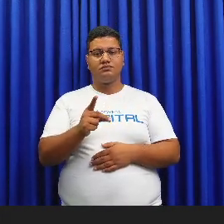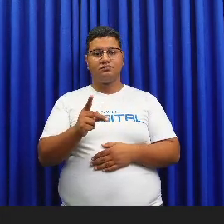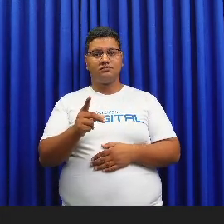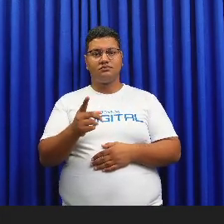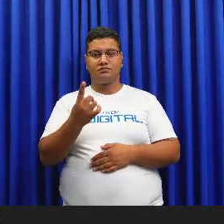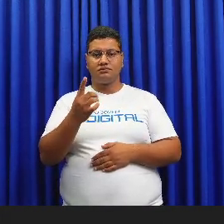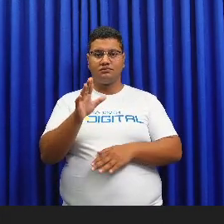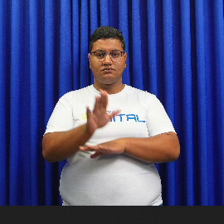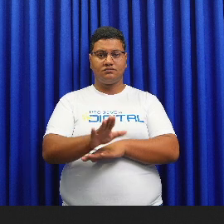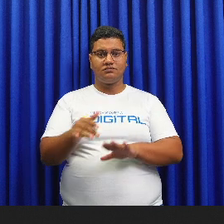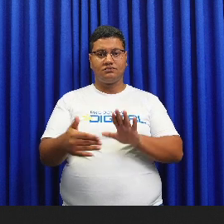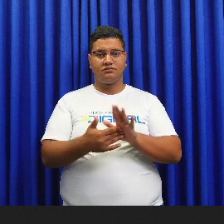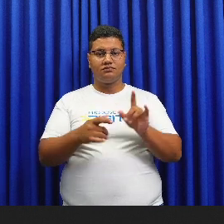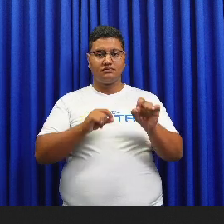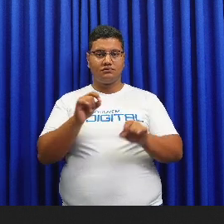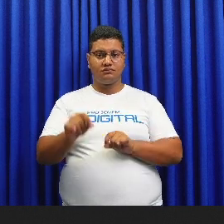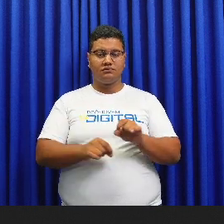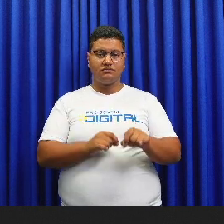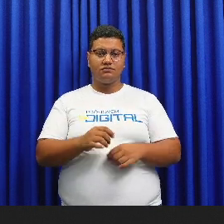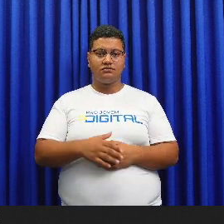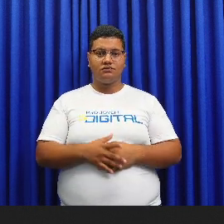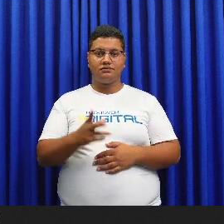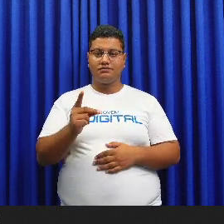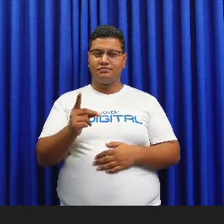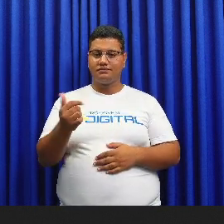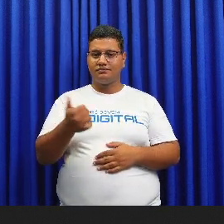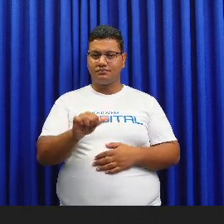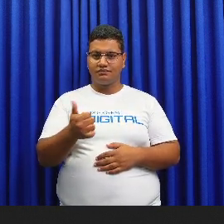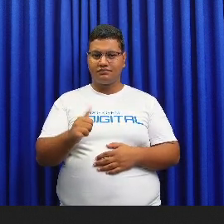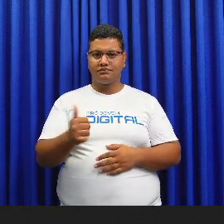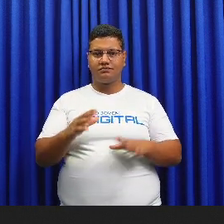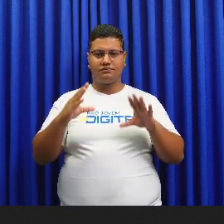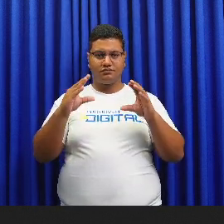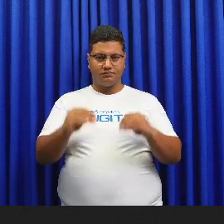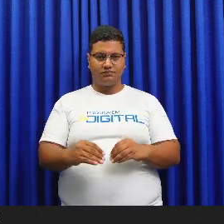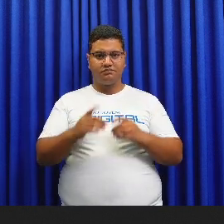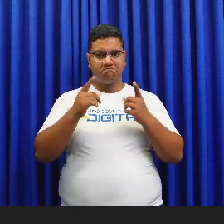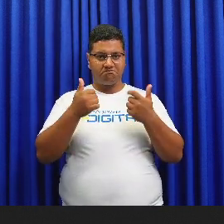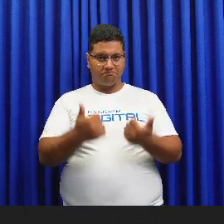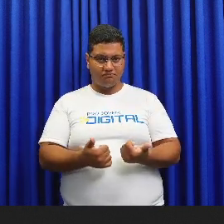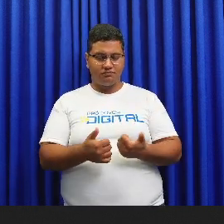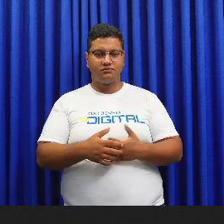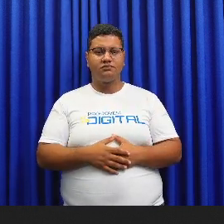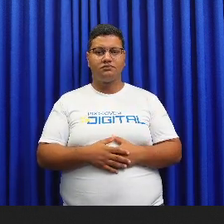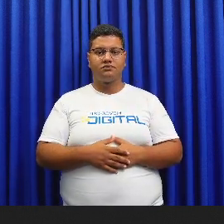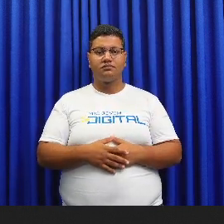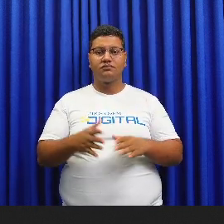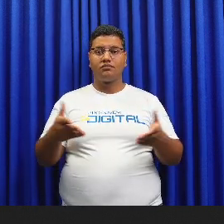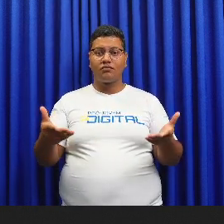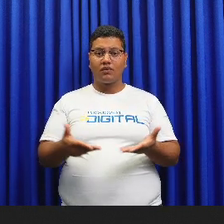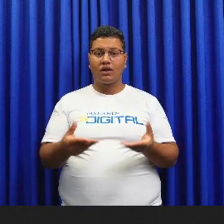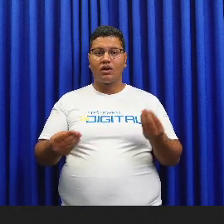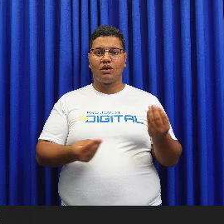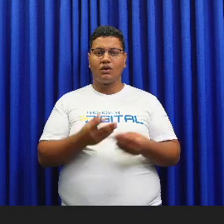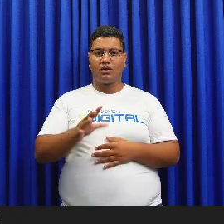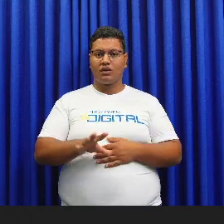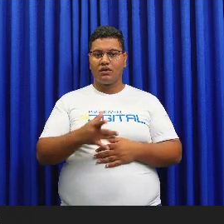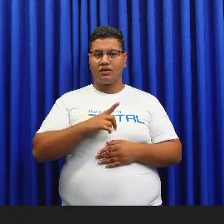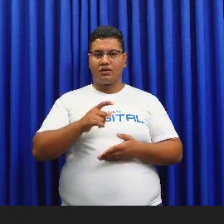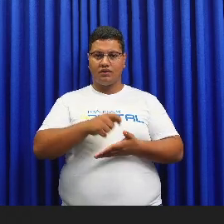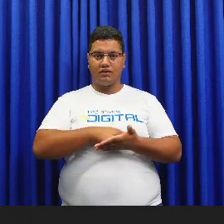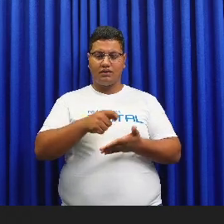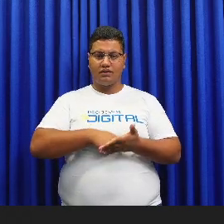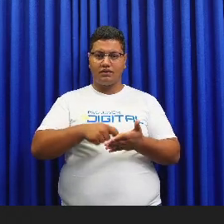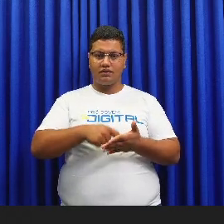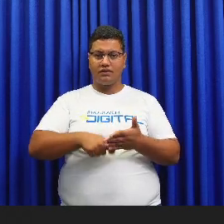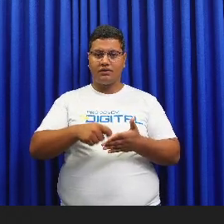de 1 da tarde até 11 horas da noite, beleza? Por hora eu vou conseguir escrever. Aí eu